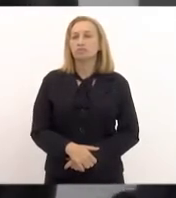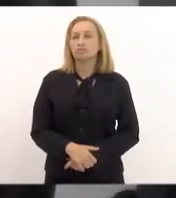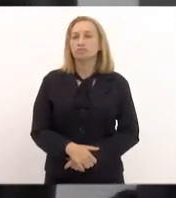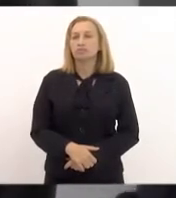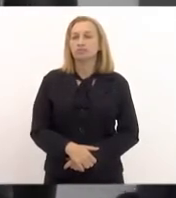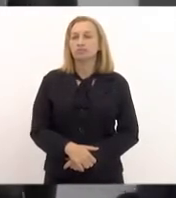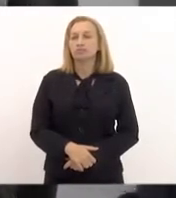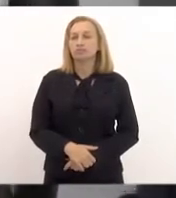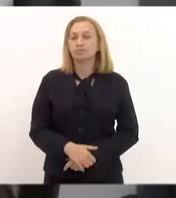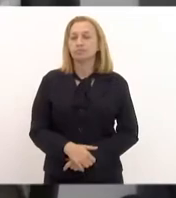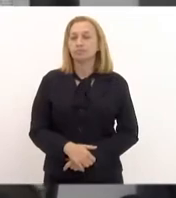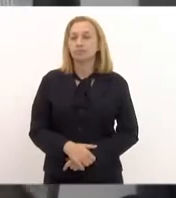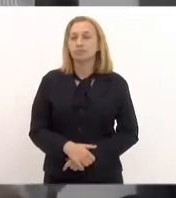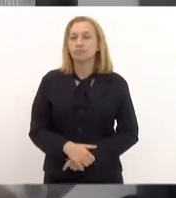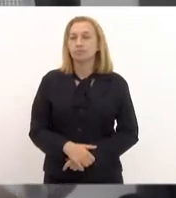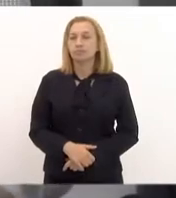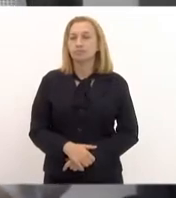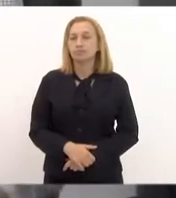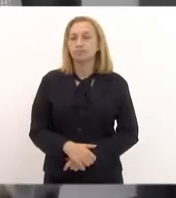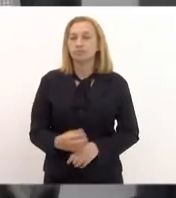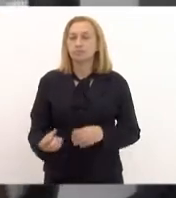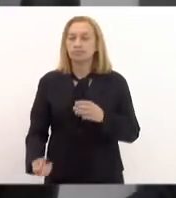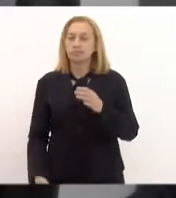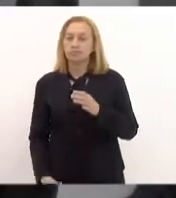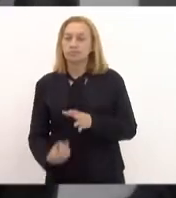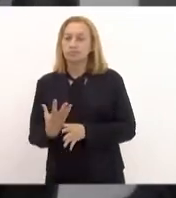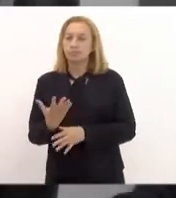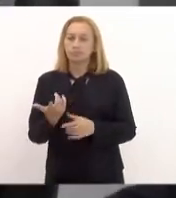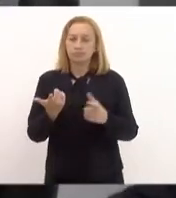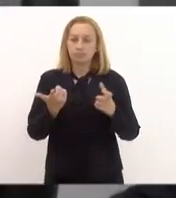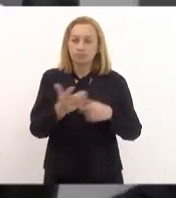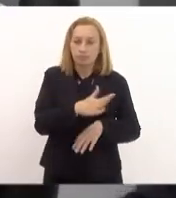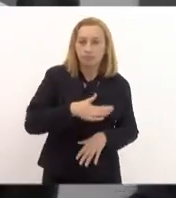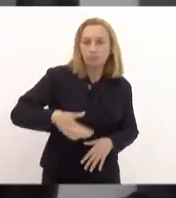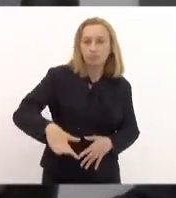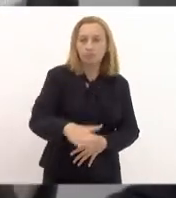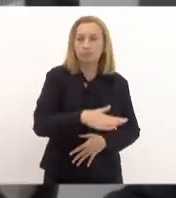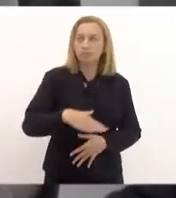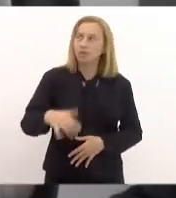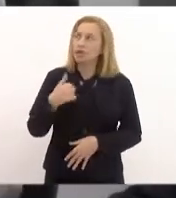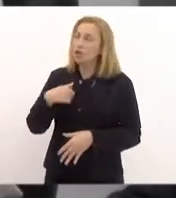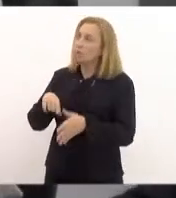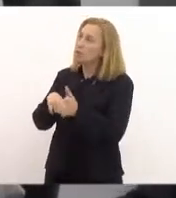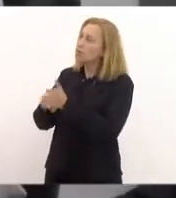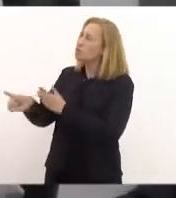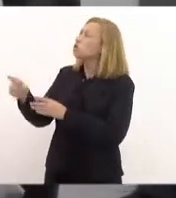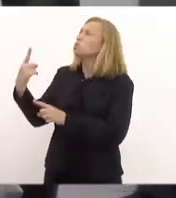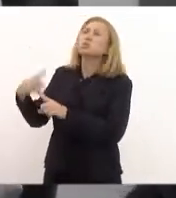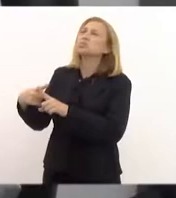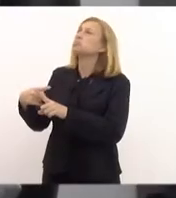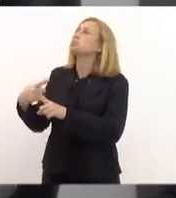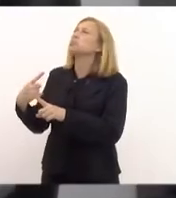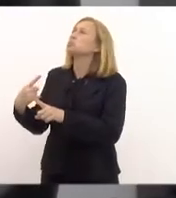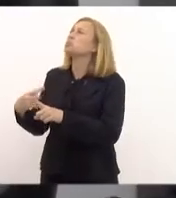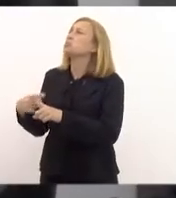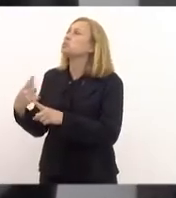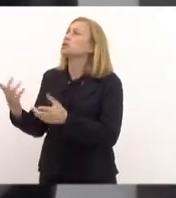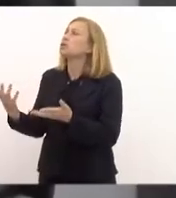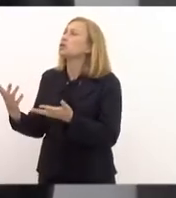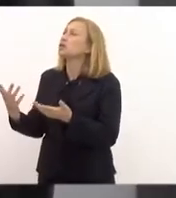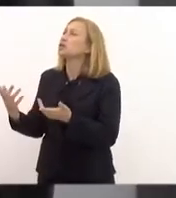área onde realmente eu me perguntava o que tinha acontecido